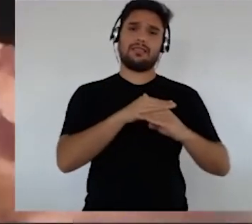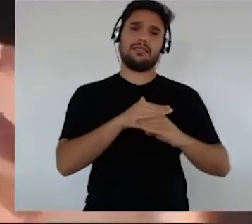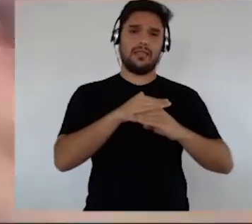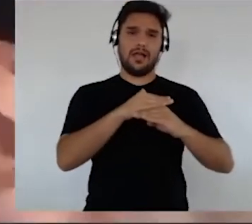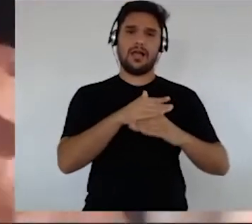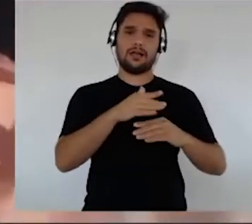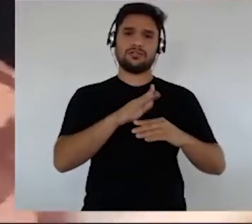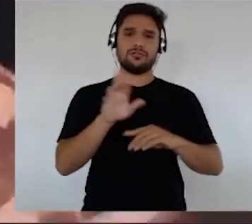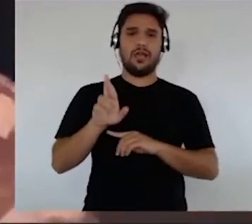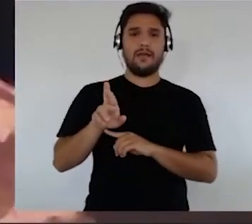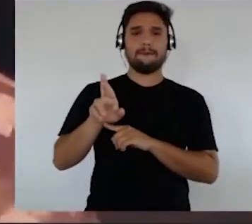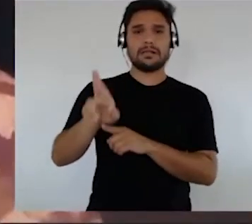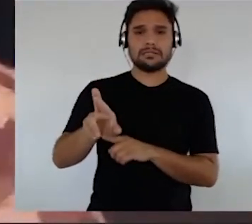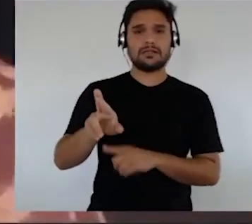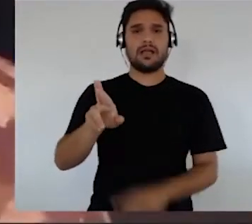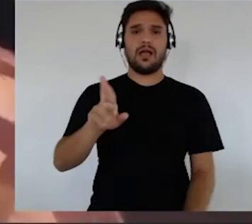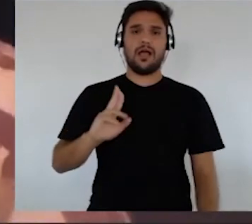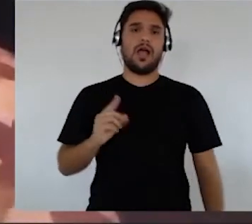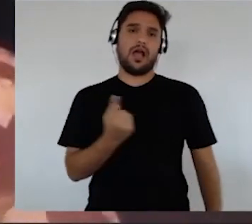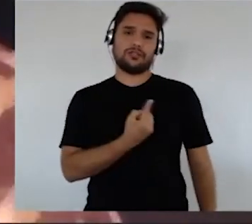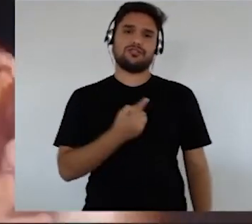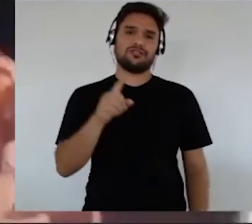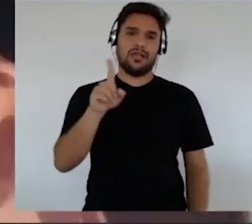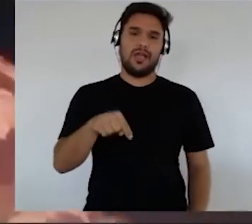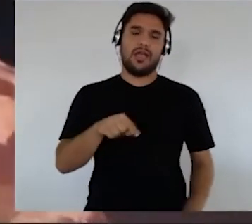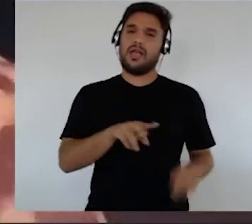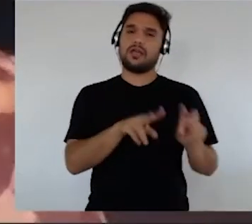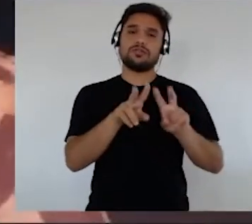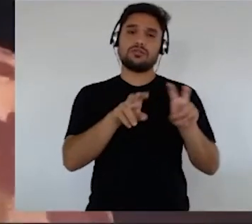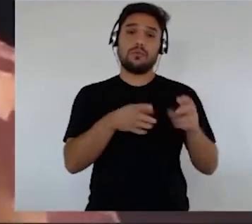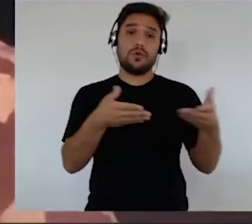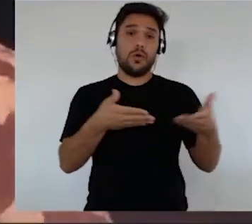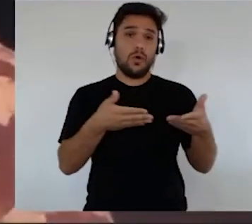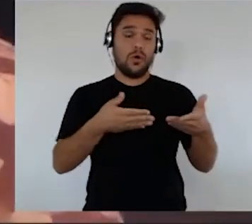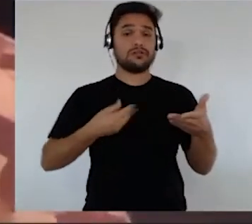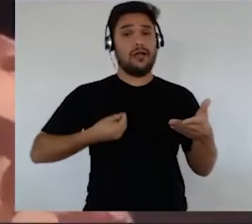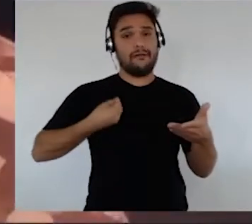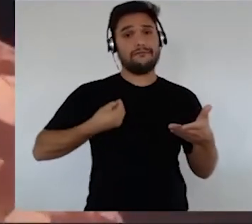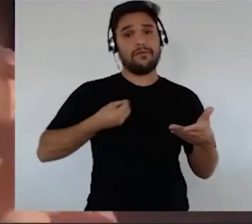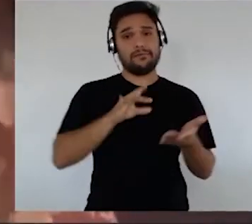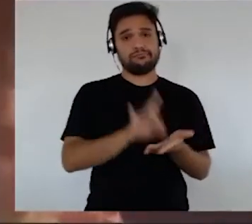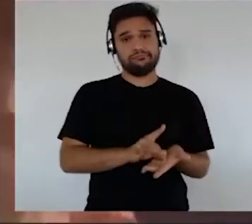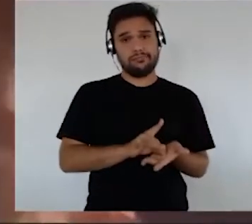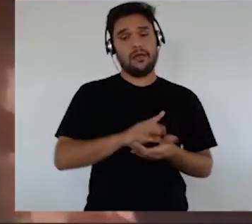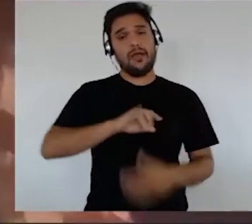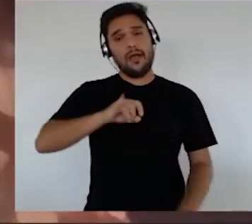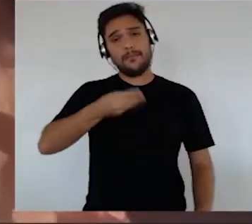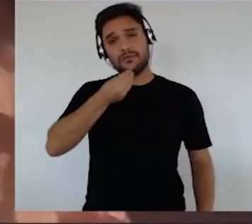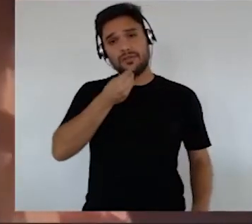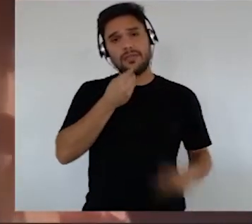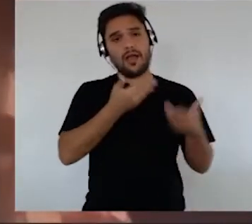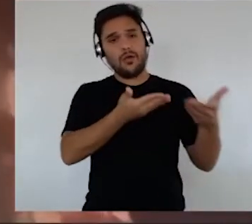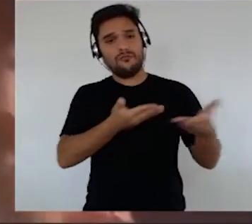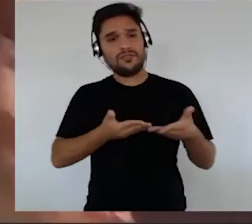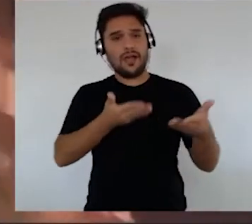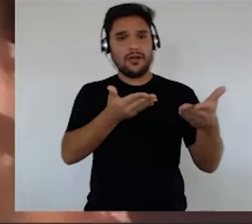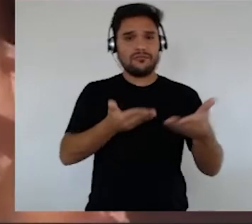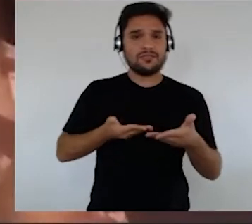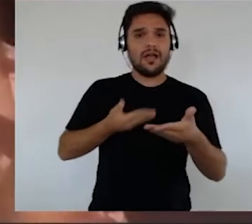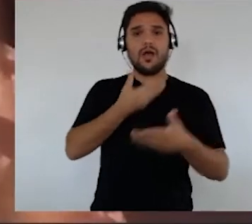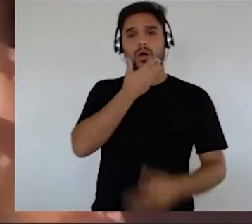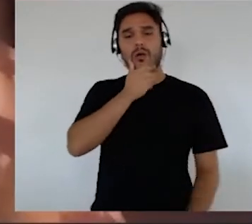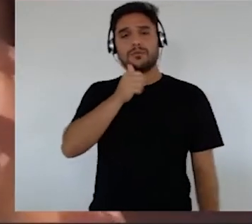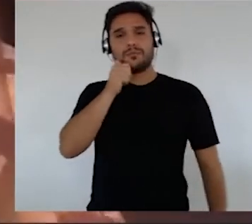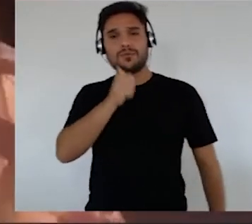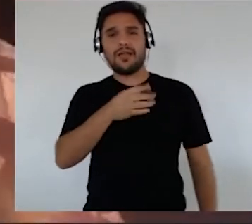igual representação do que a gente é, do ponto de vista hoje de realidade. Então, aproveitar para convidar as colegas e os